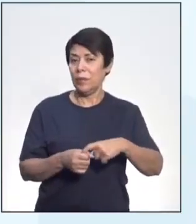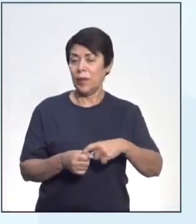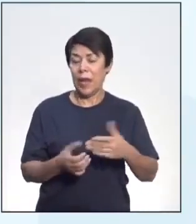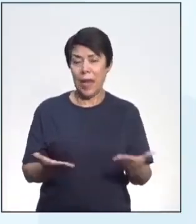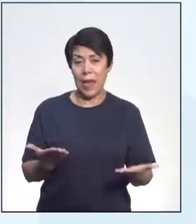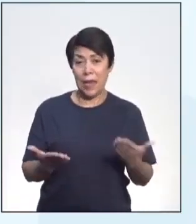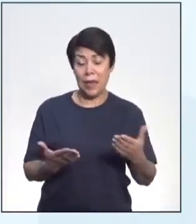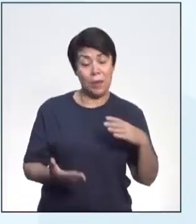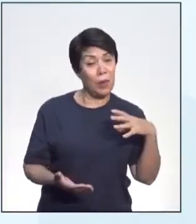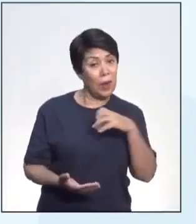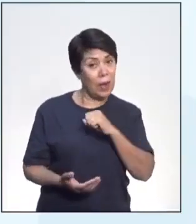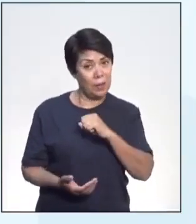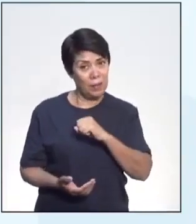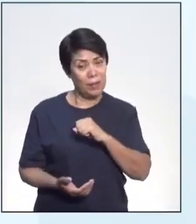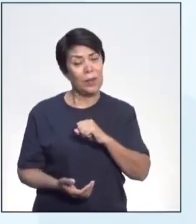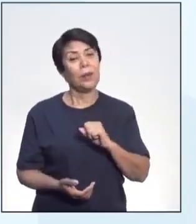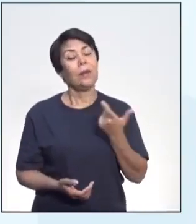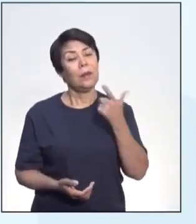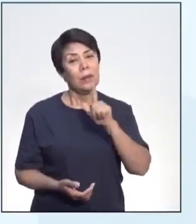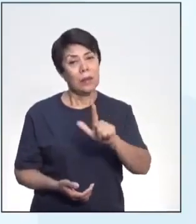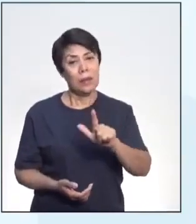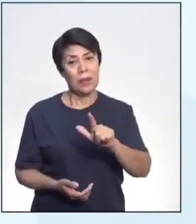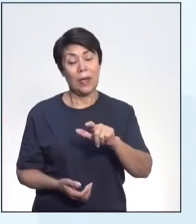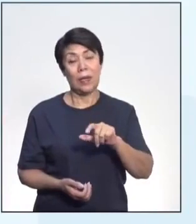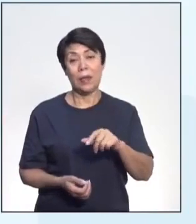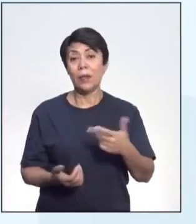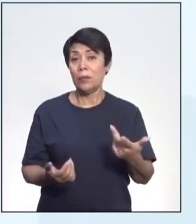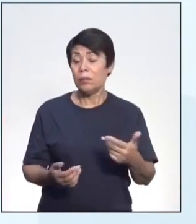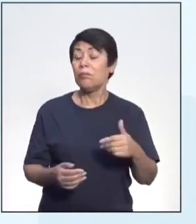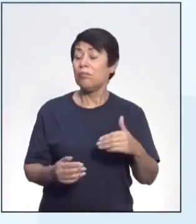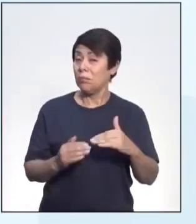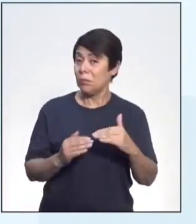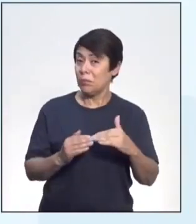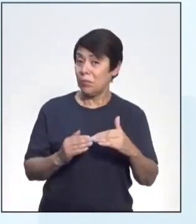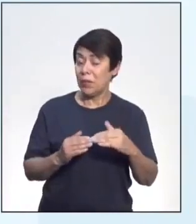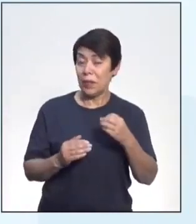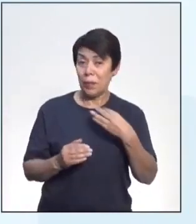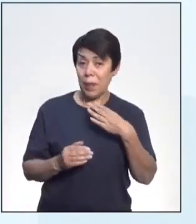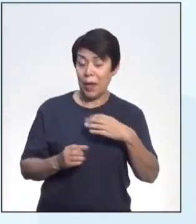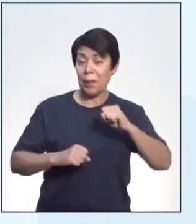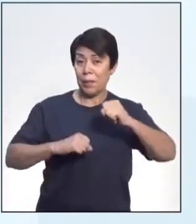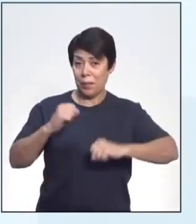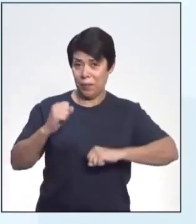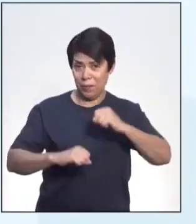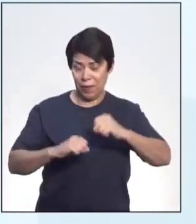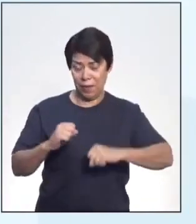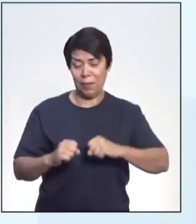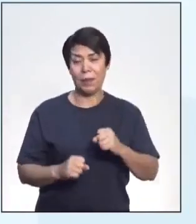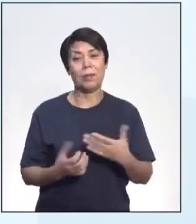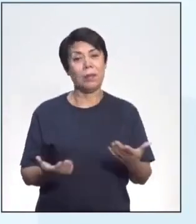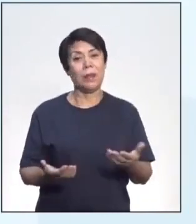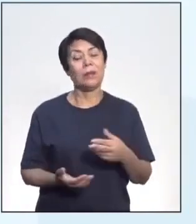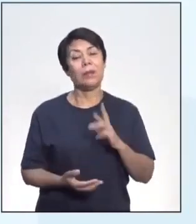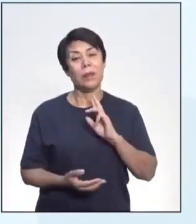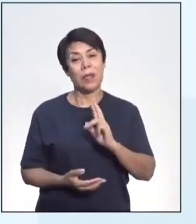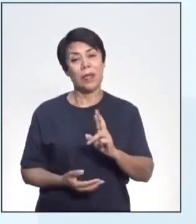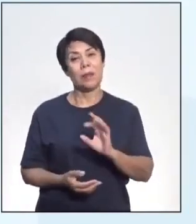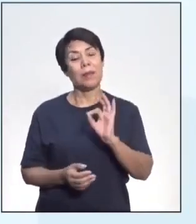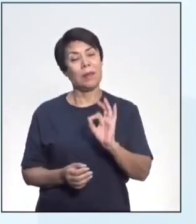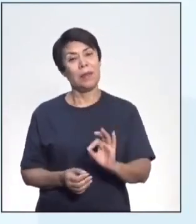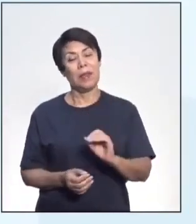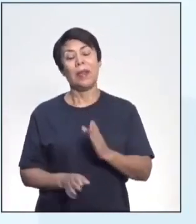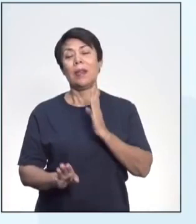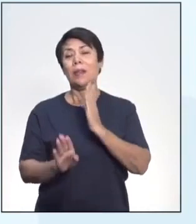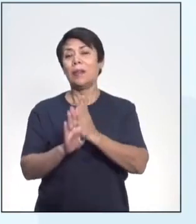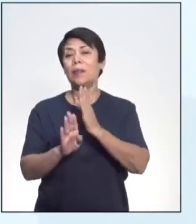mais rapidamente. E isso faz com que seja mais viável para a indústria, né? Foi o que eles descobriram